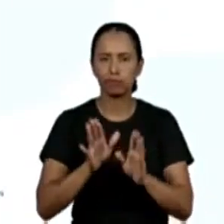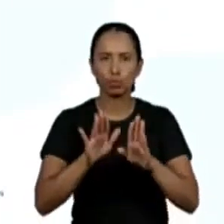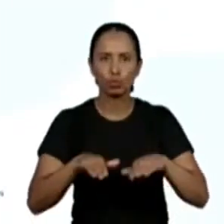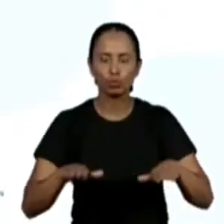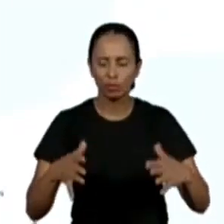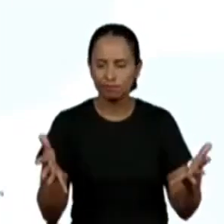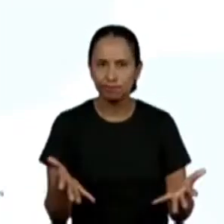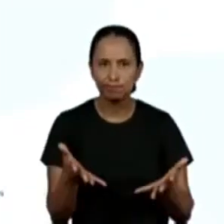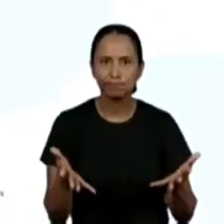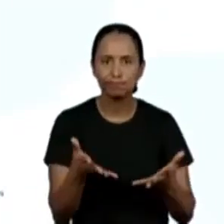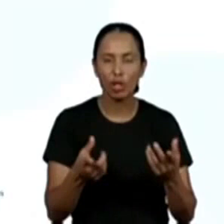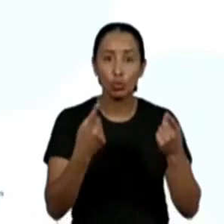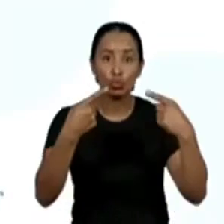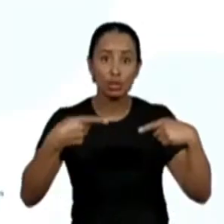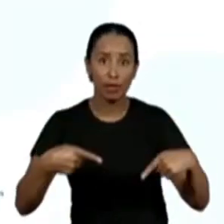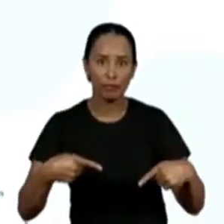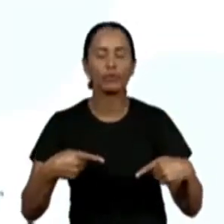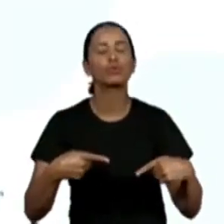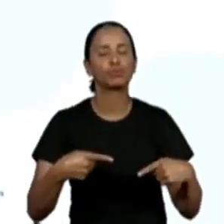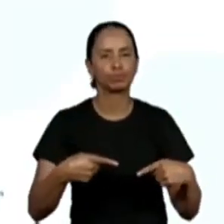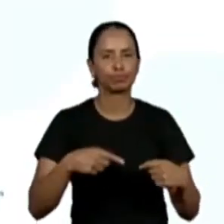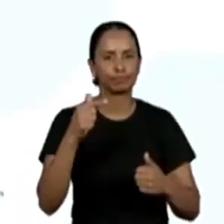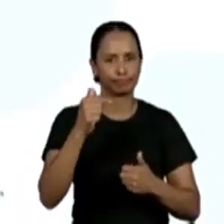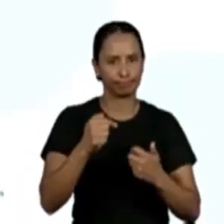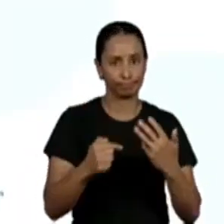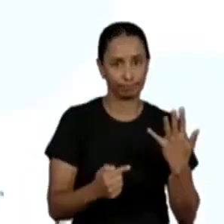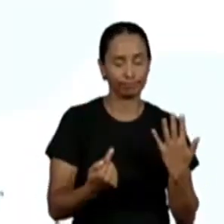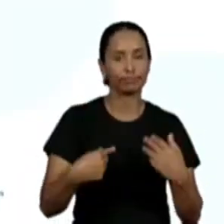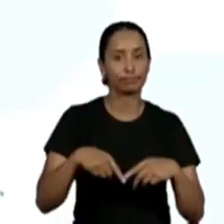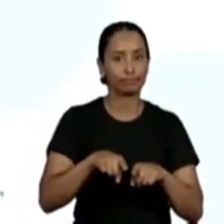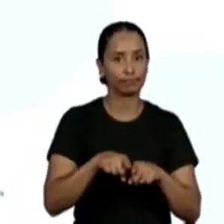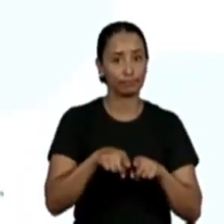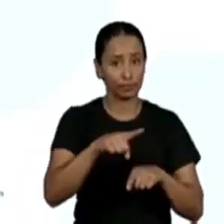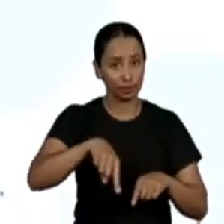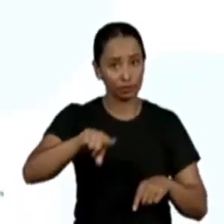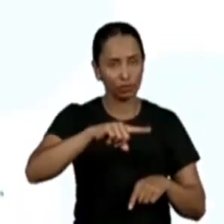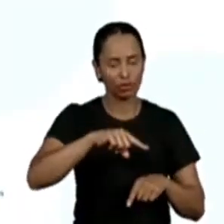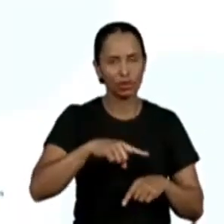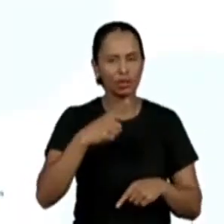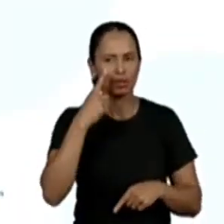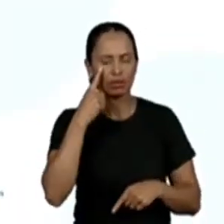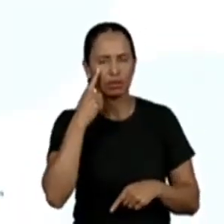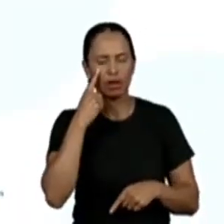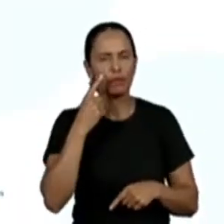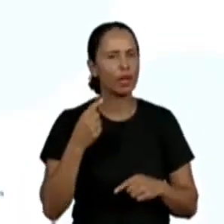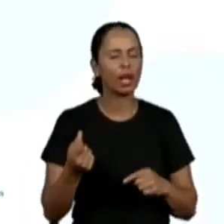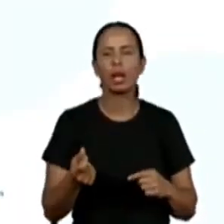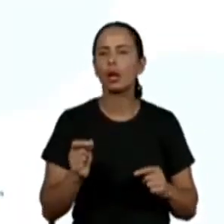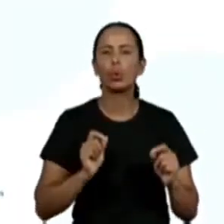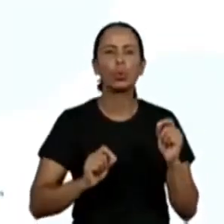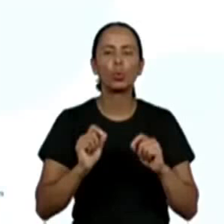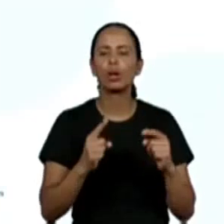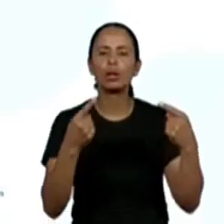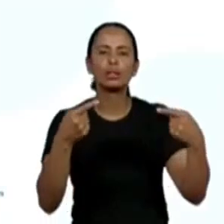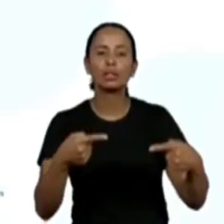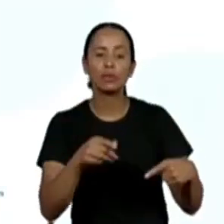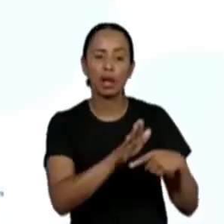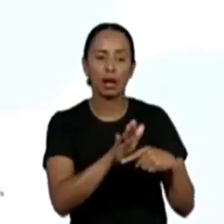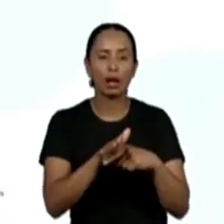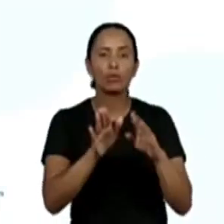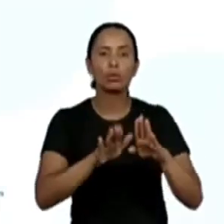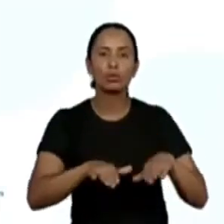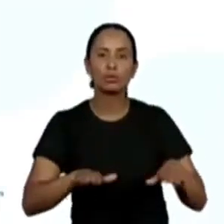de diferentes desafios. Vamos verificar quais são os desafios e ajudar os estudantes para